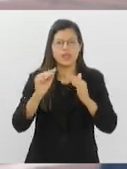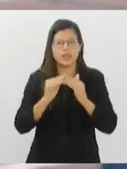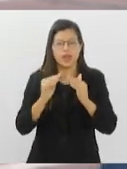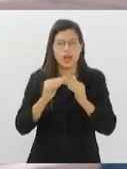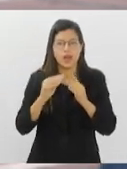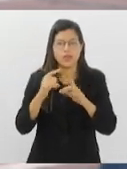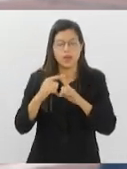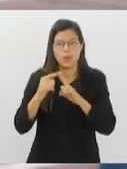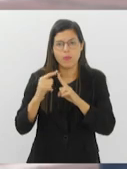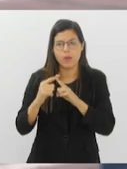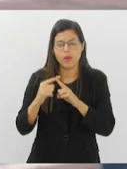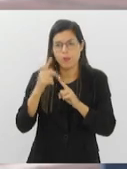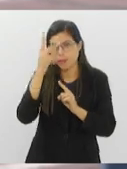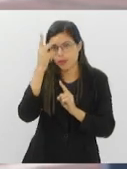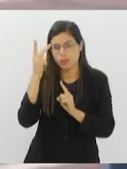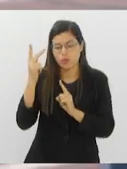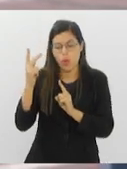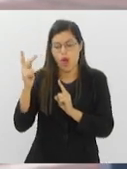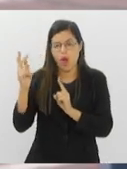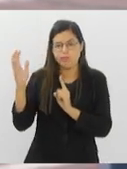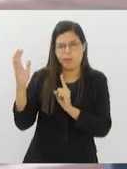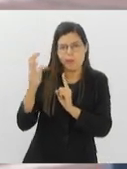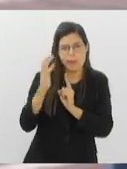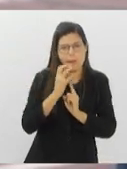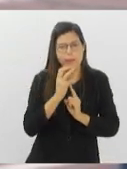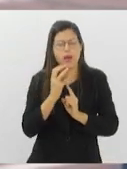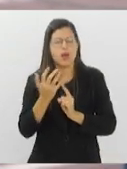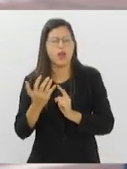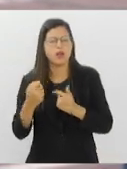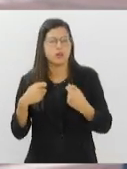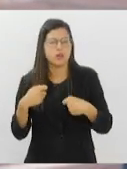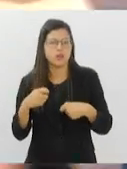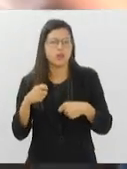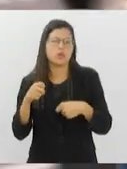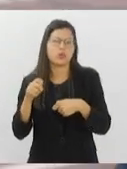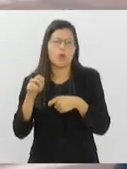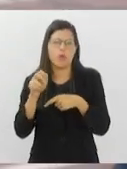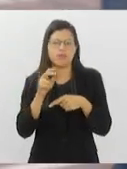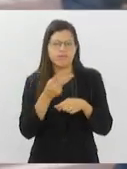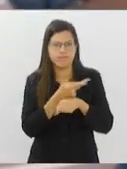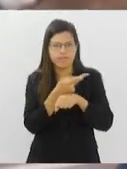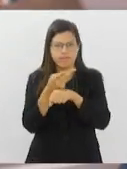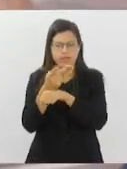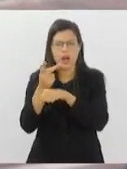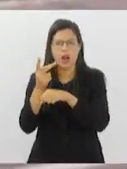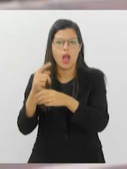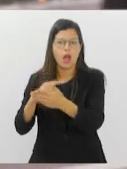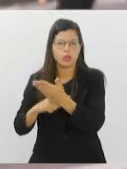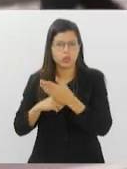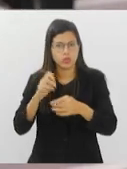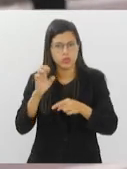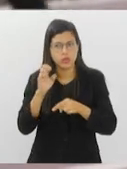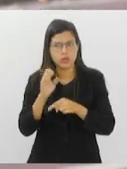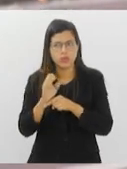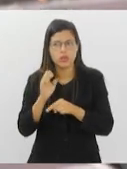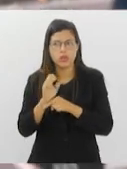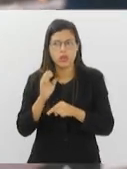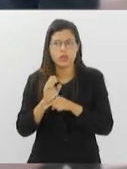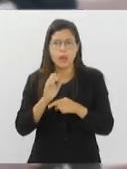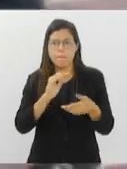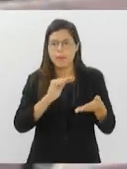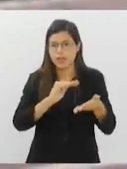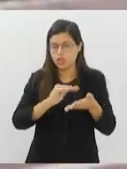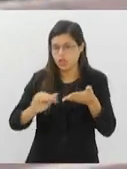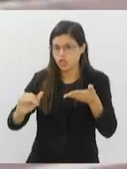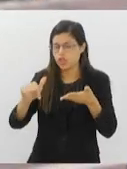e precisamos aí buscar a tutela do Estado para que fosse feita a retirada compulsória dessa